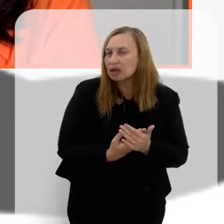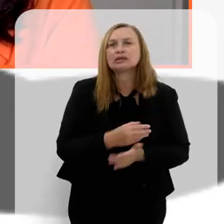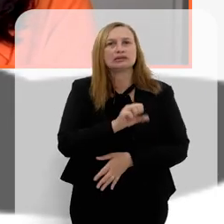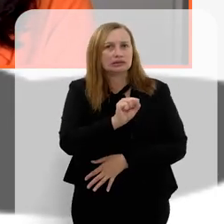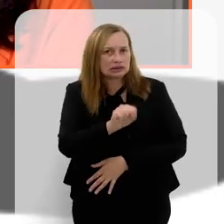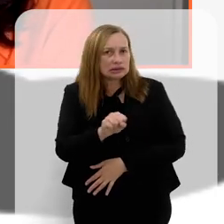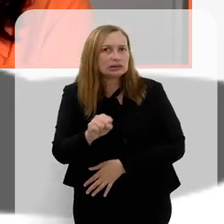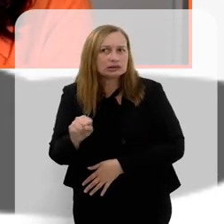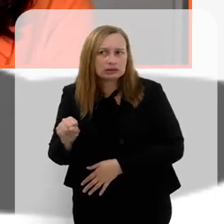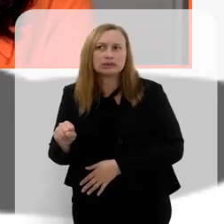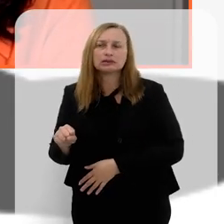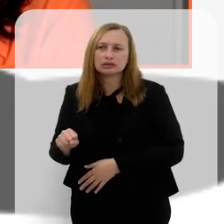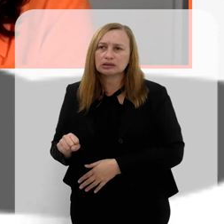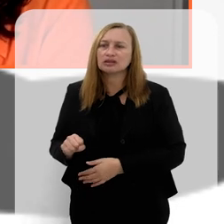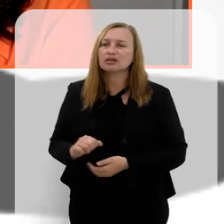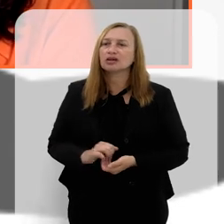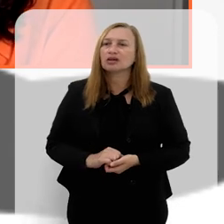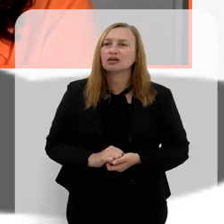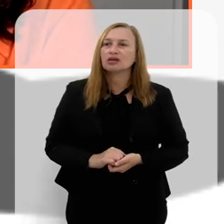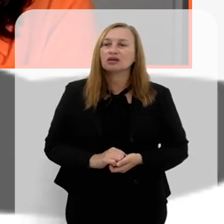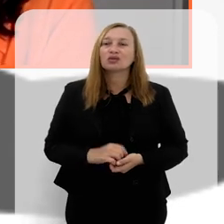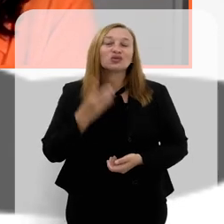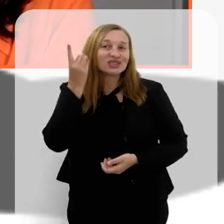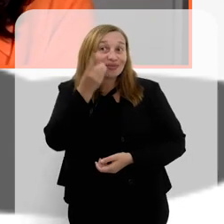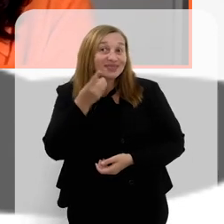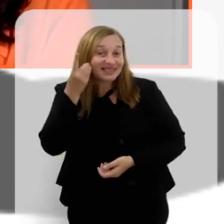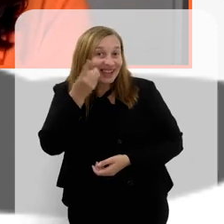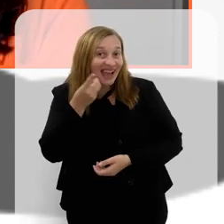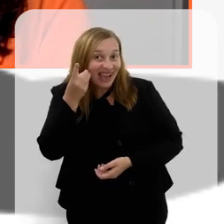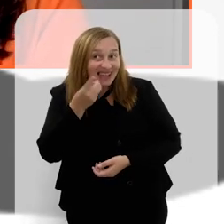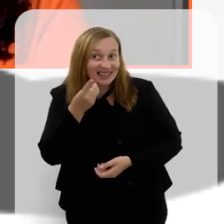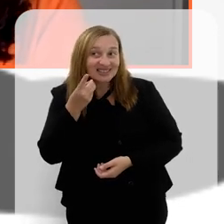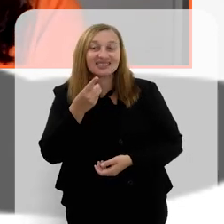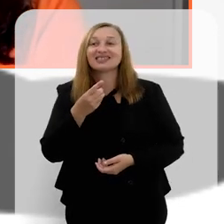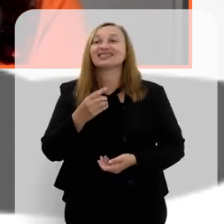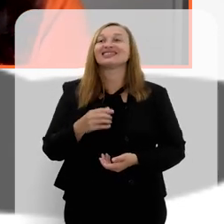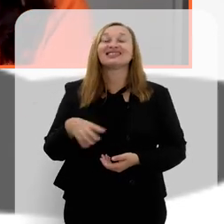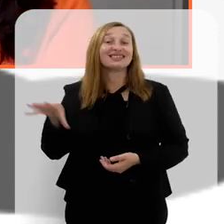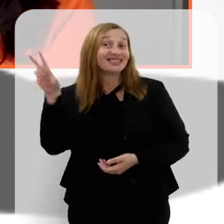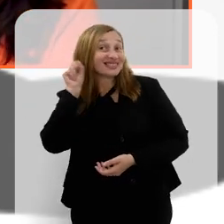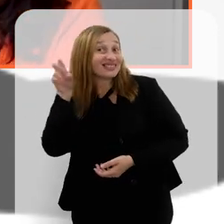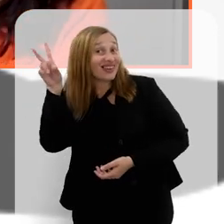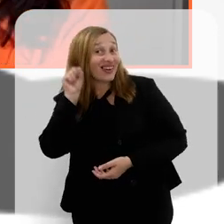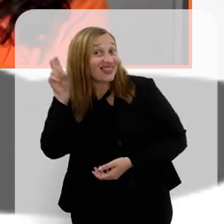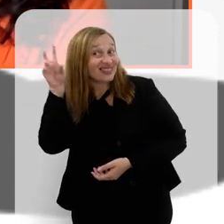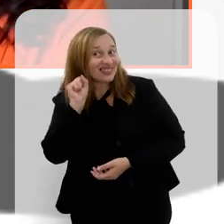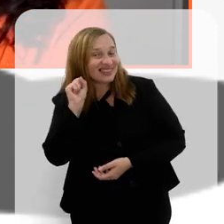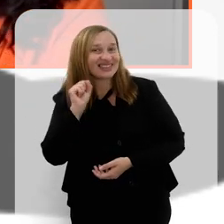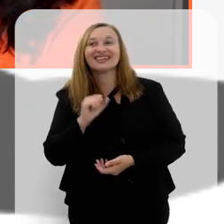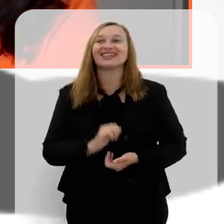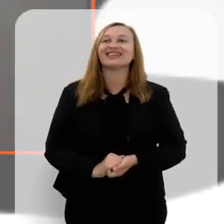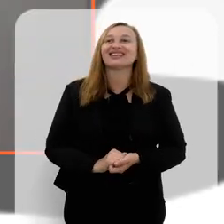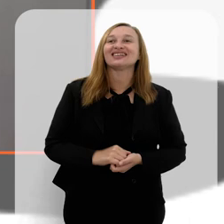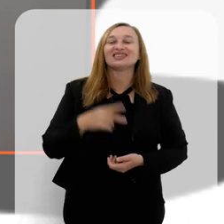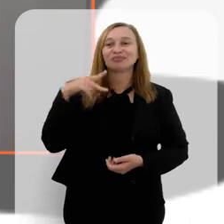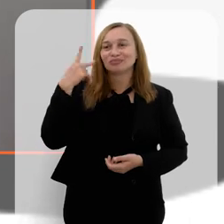escola. assim, diretor de escola, os deputados que nos ouvem,